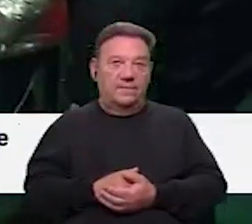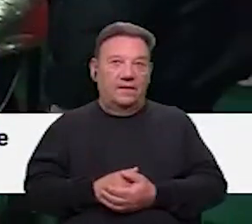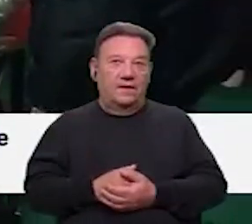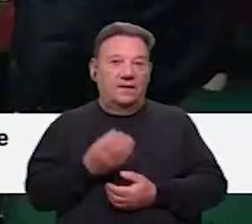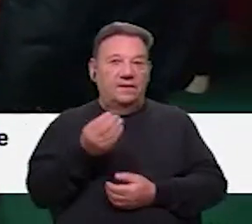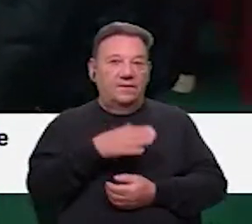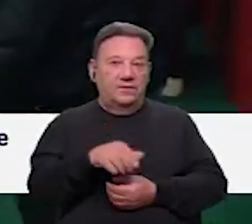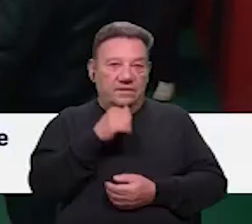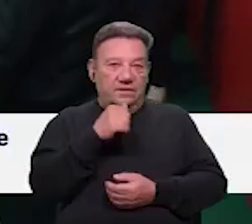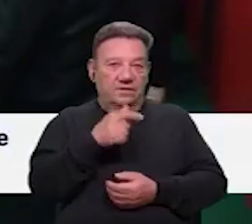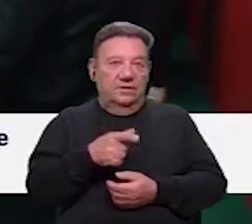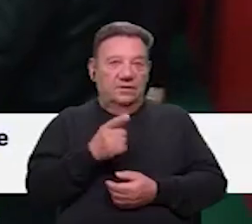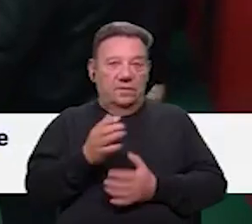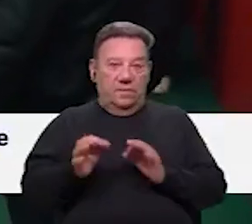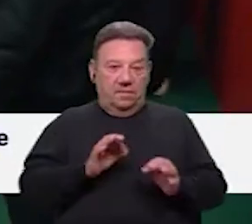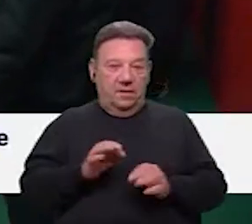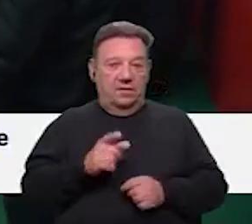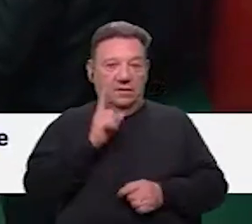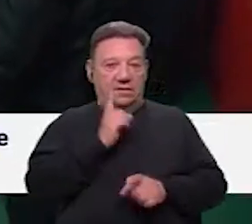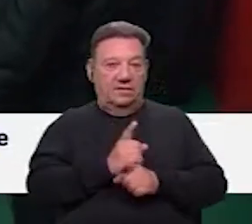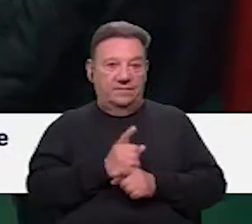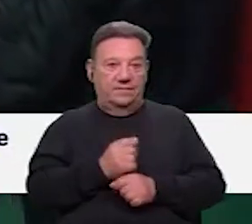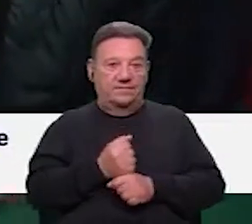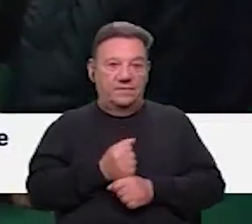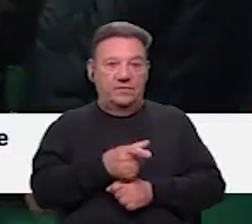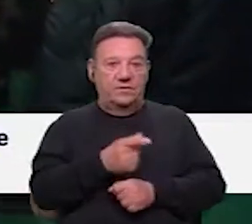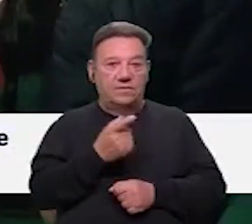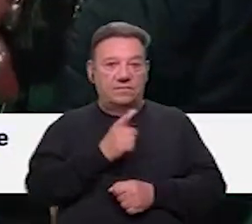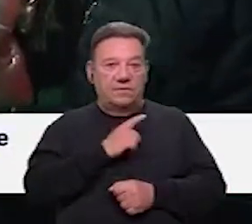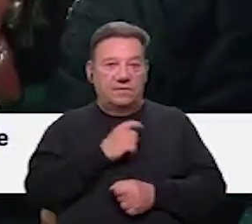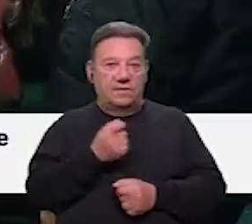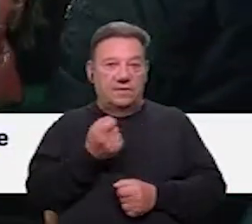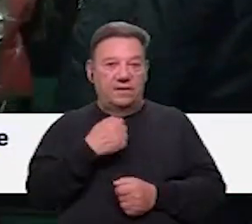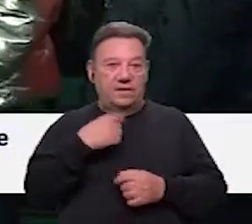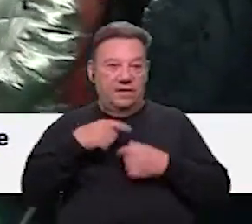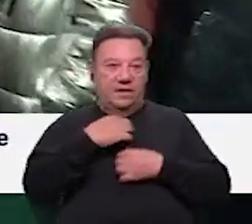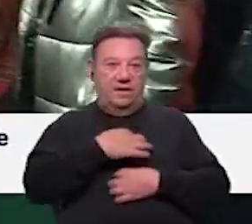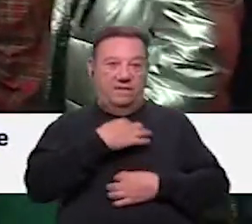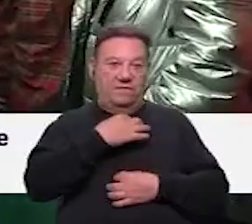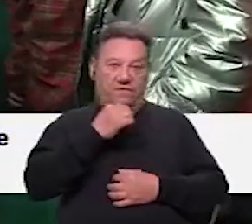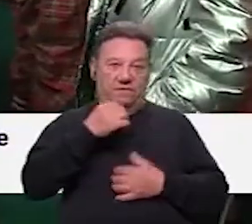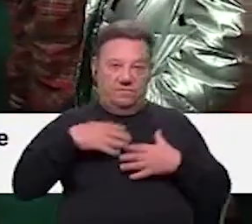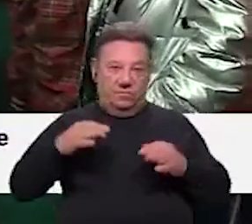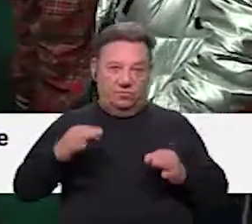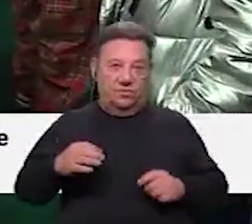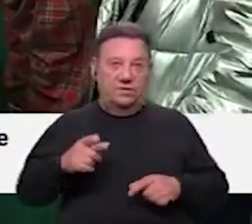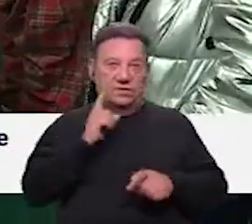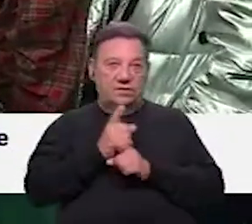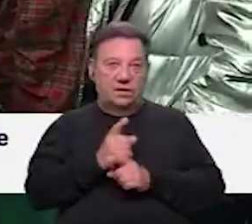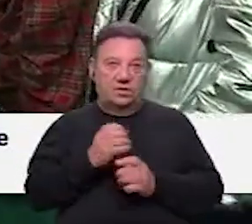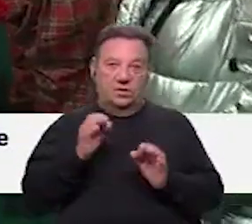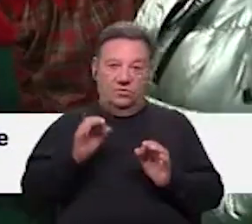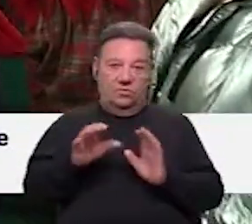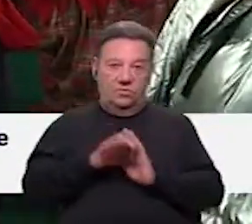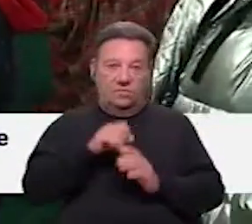as crianças se estão a preparar e estão a fazer as suas próprias gravatas para se vestirem a rigor e estarem em